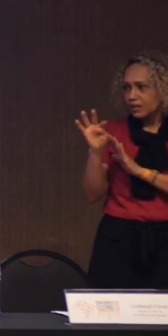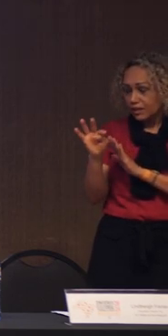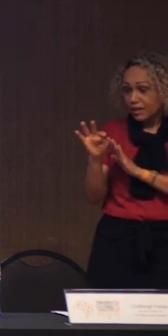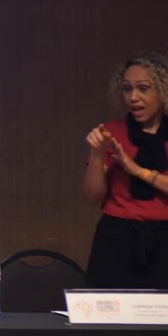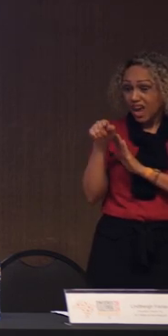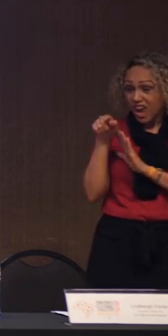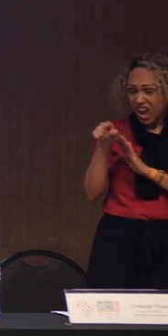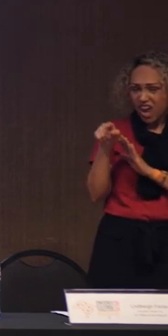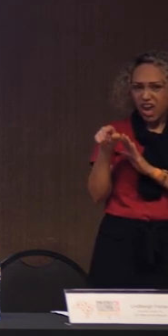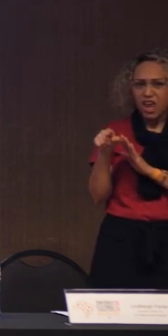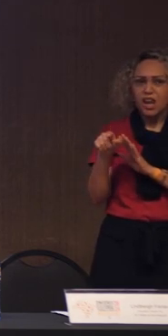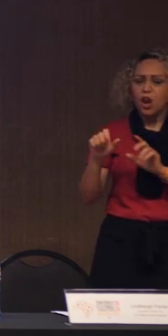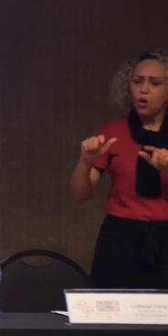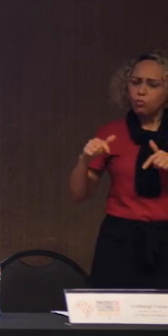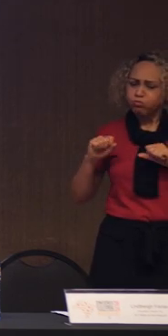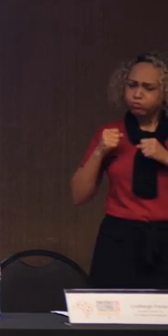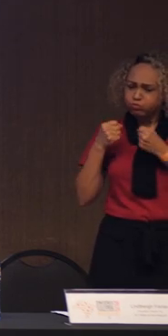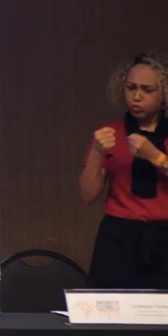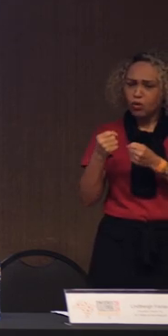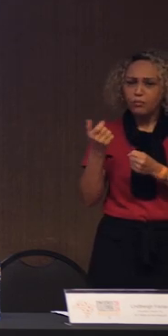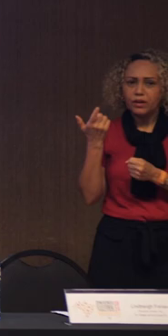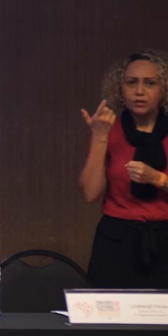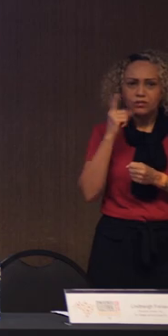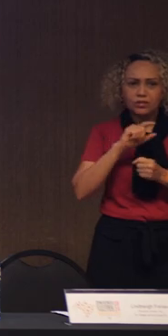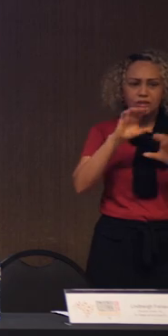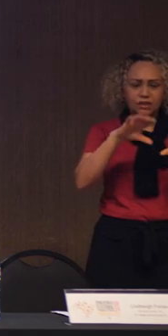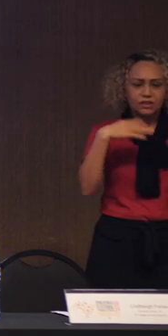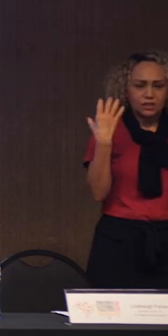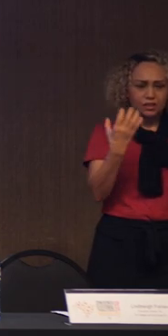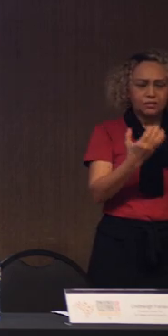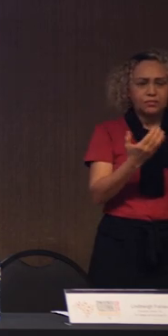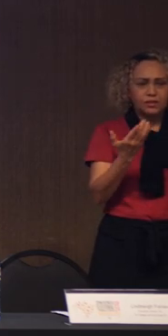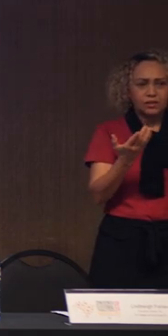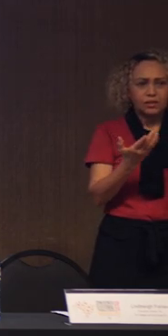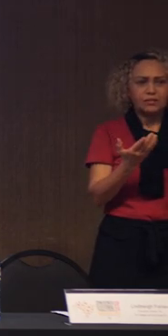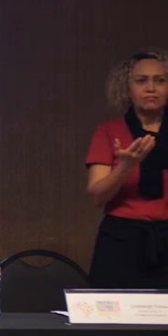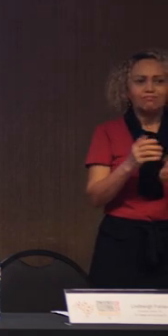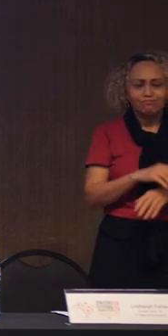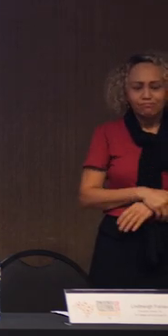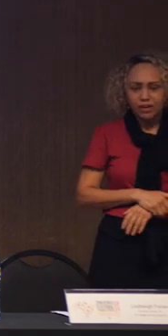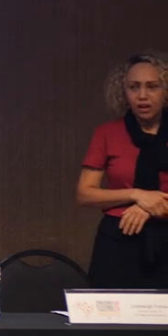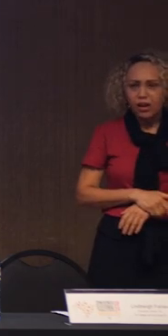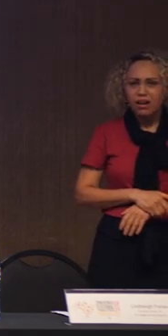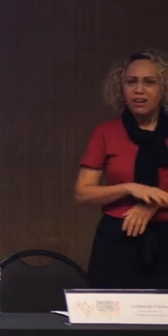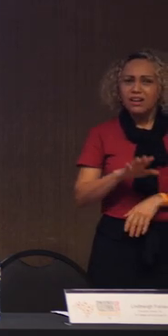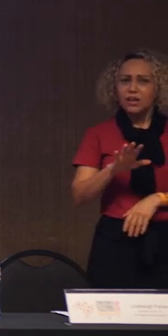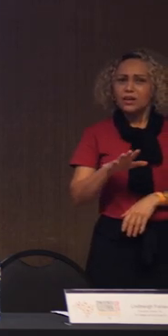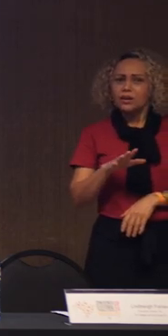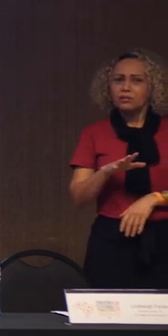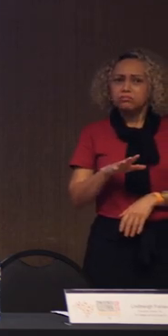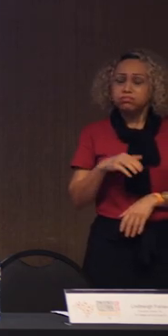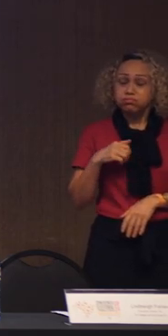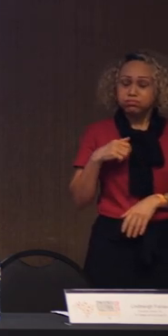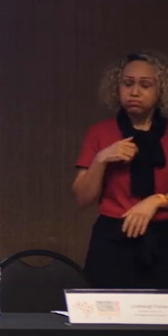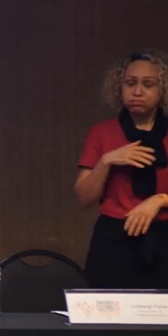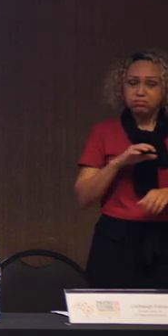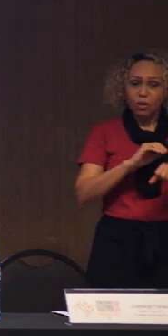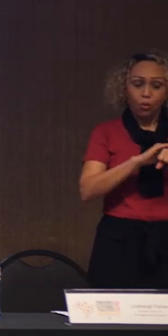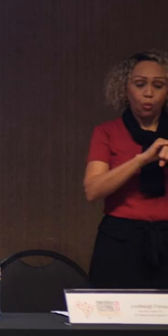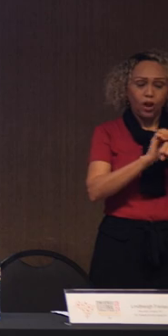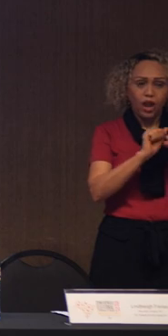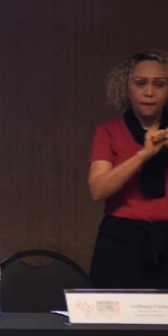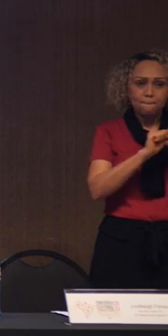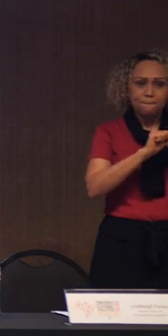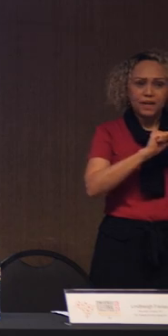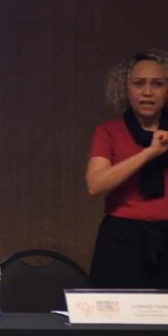eu estou feliz com o que eu estou vendo desse seminário. Foi, é bom encontrar vocês. Depois da pandemia, a gente estava muito longe.